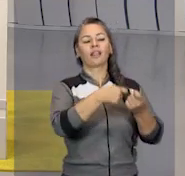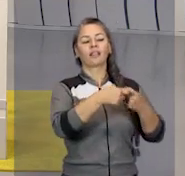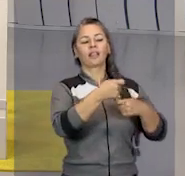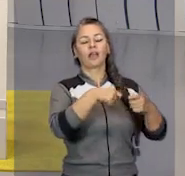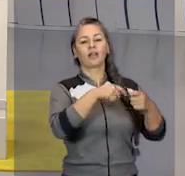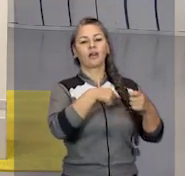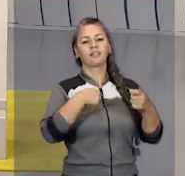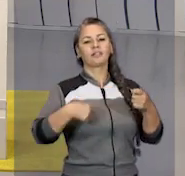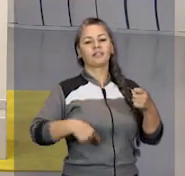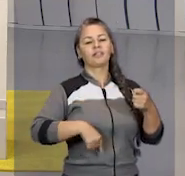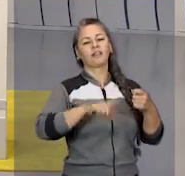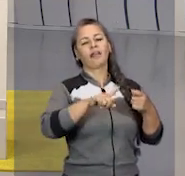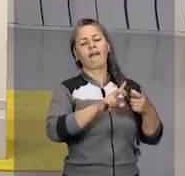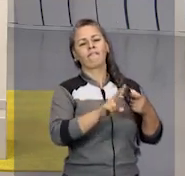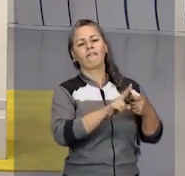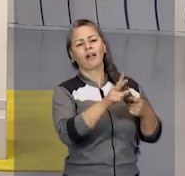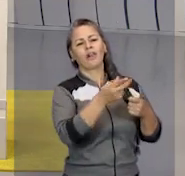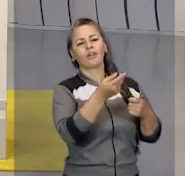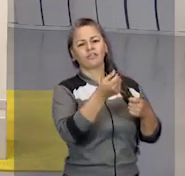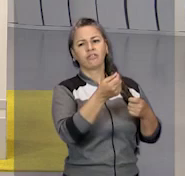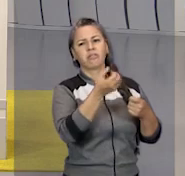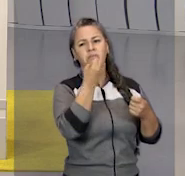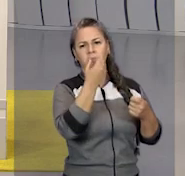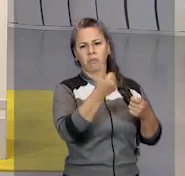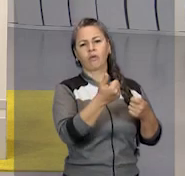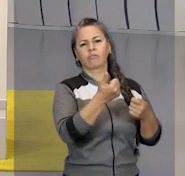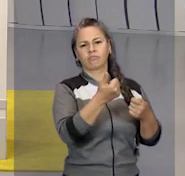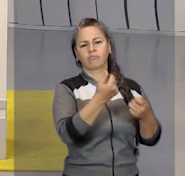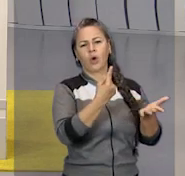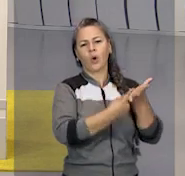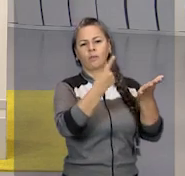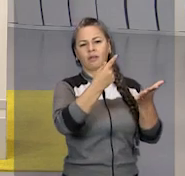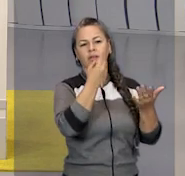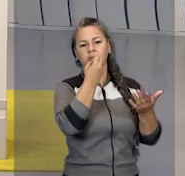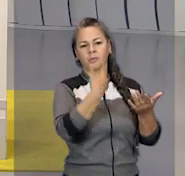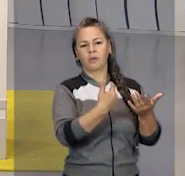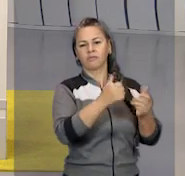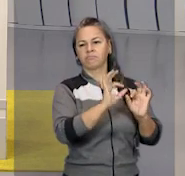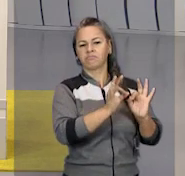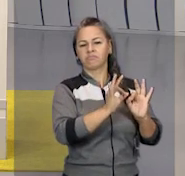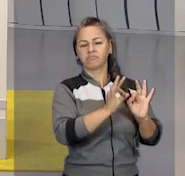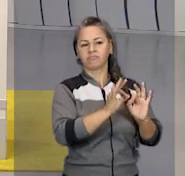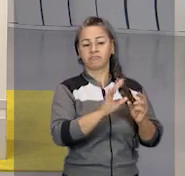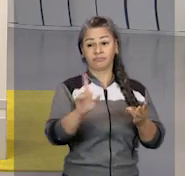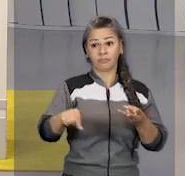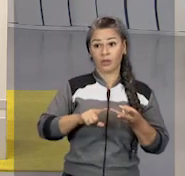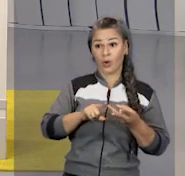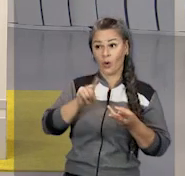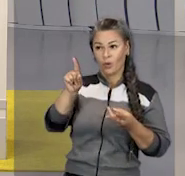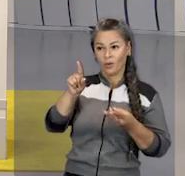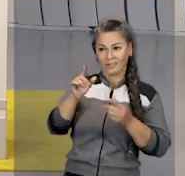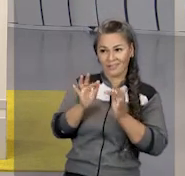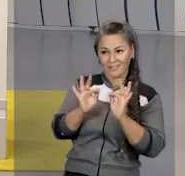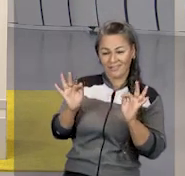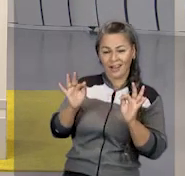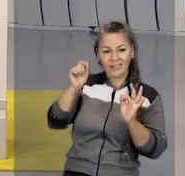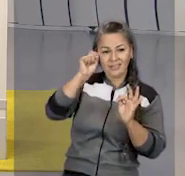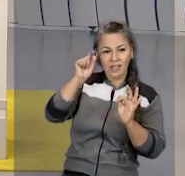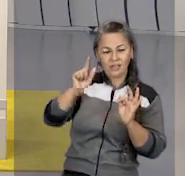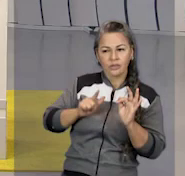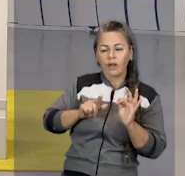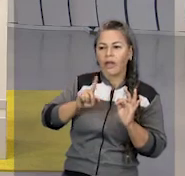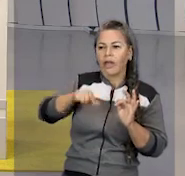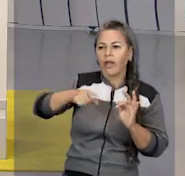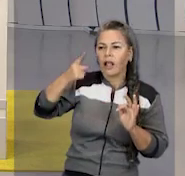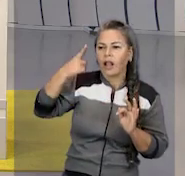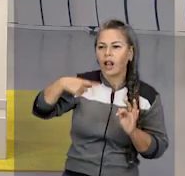né? Aí nós temos, é louco o efeito dela aqui, nós vamos ver que